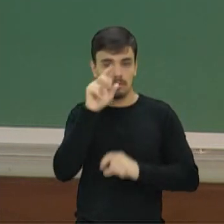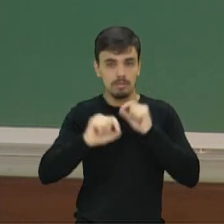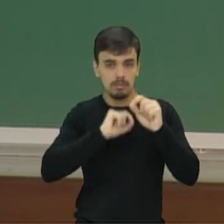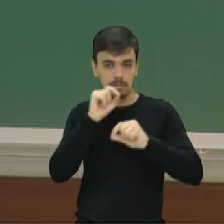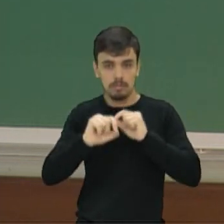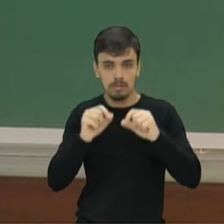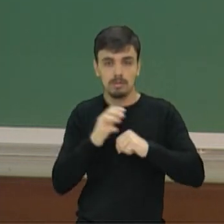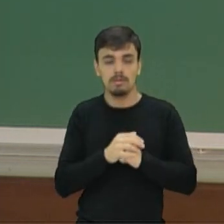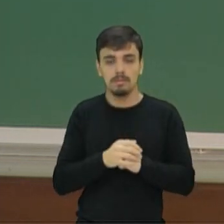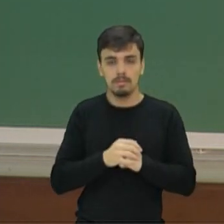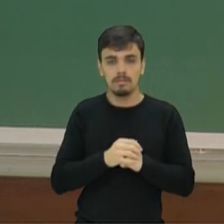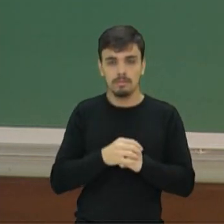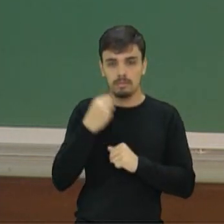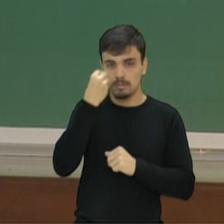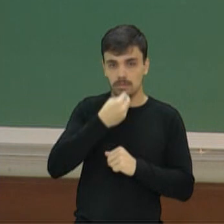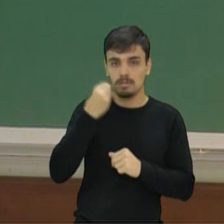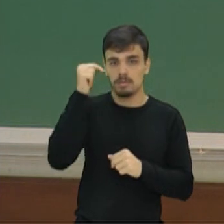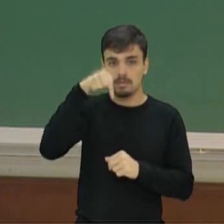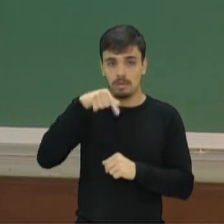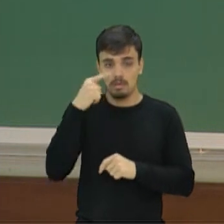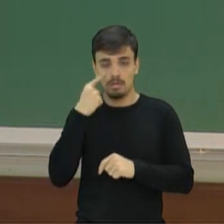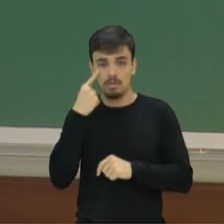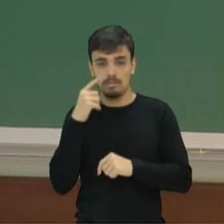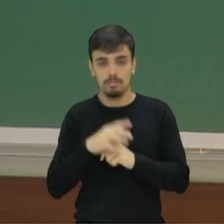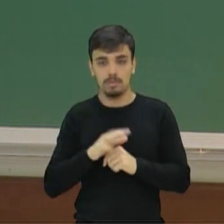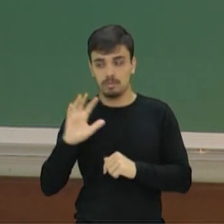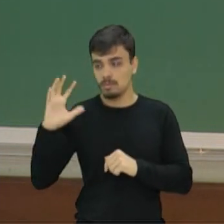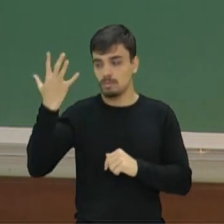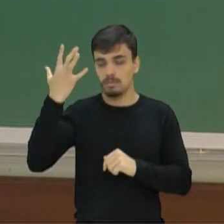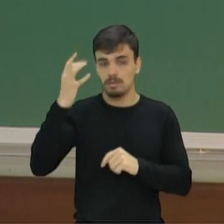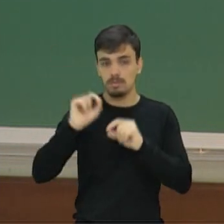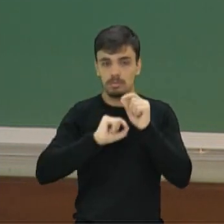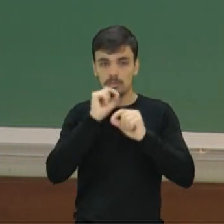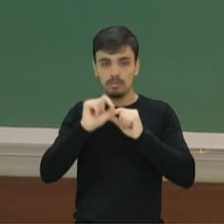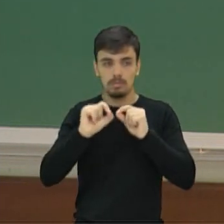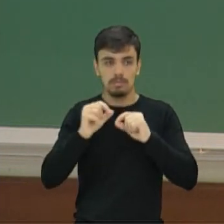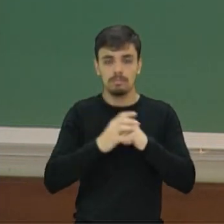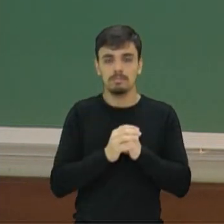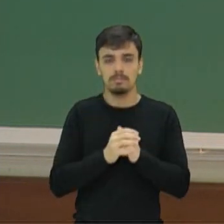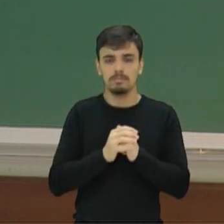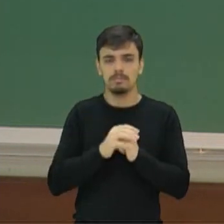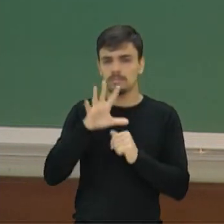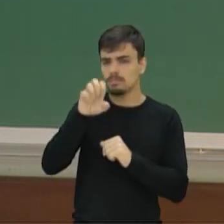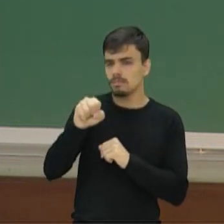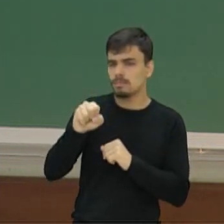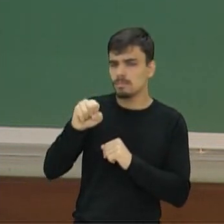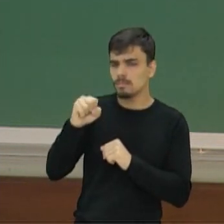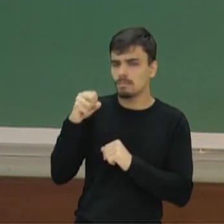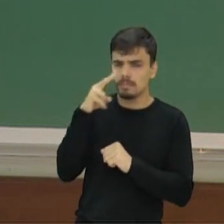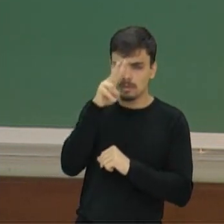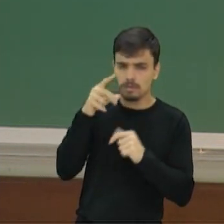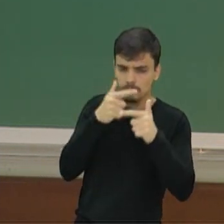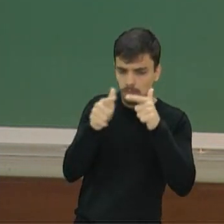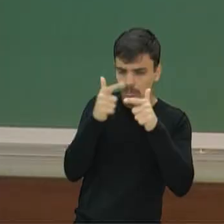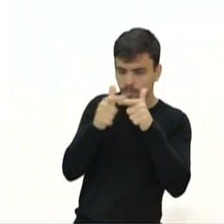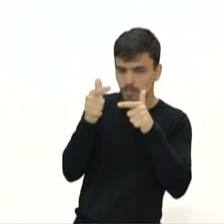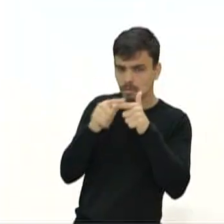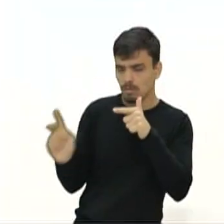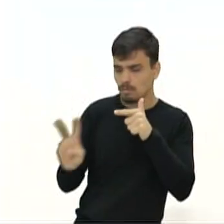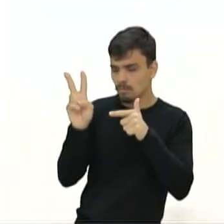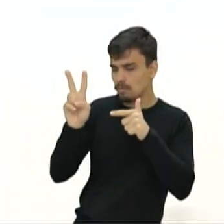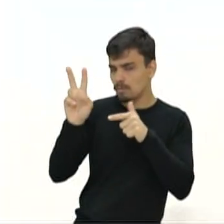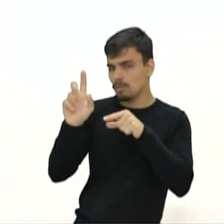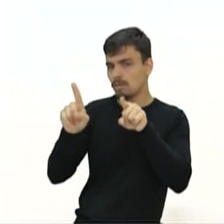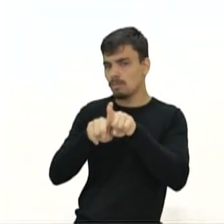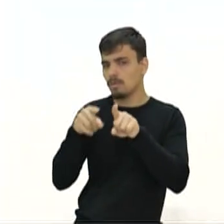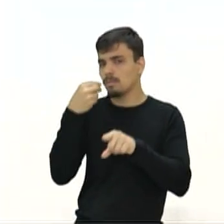de teste aqui neste ponto, vai ocorrer uma força de repulsão. Ao pegar essa força e dividir pelo valor da carga